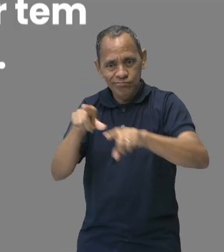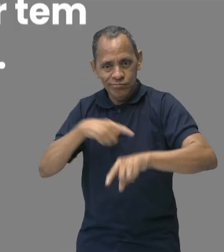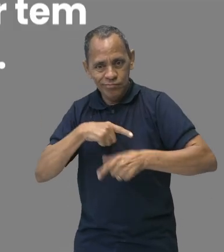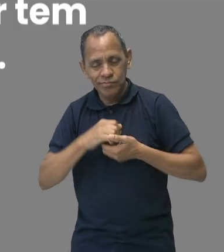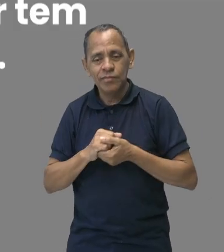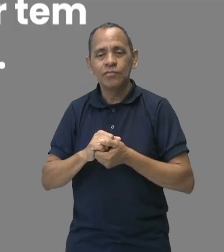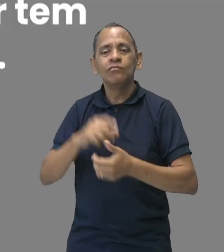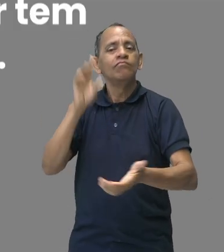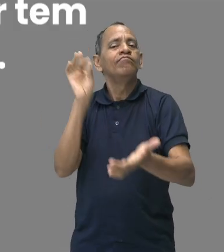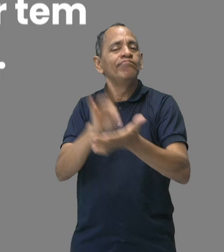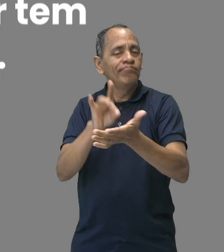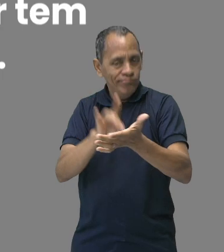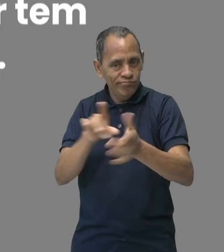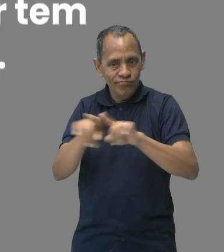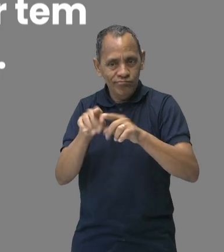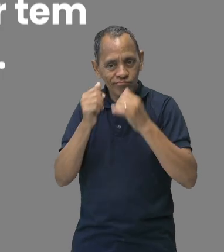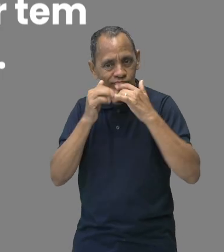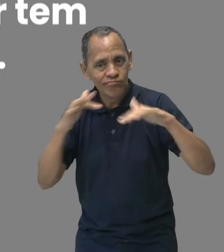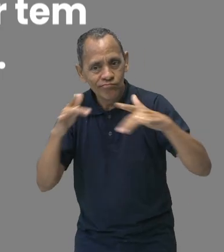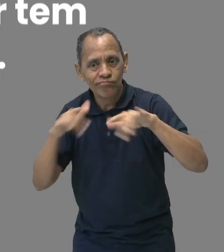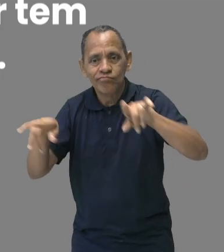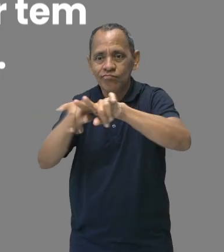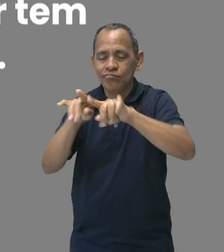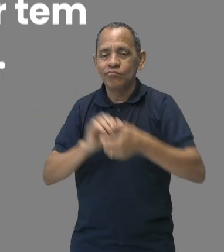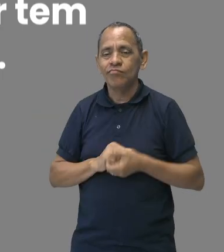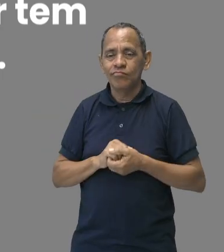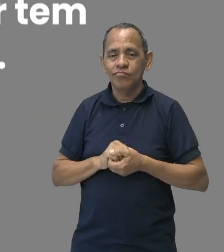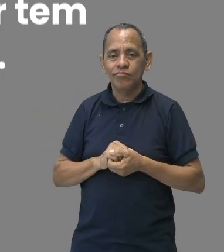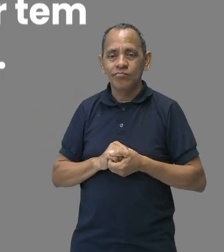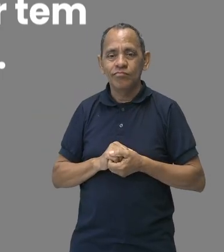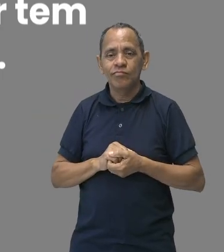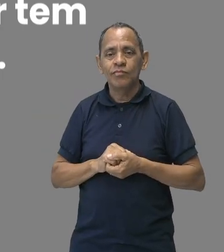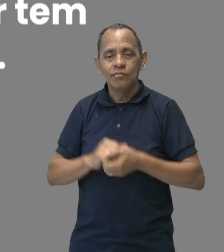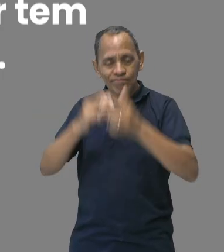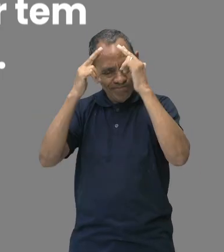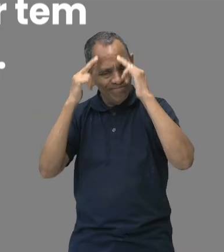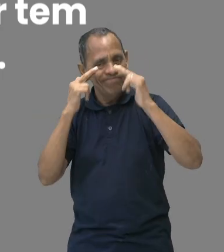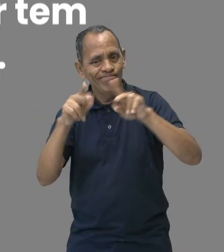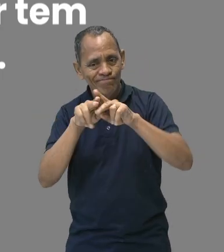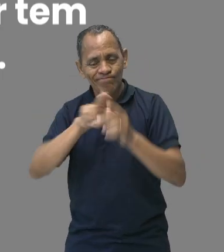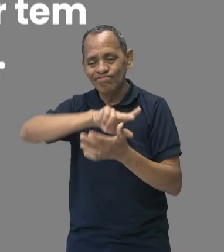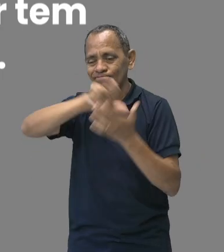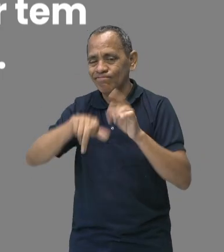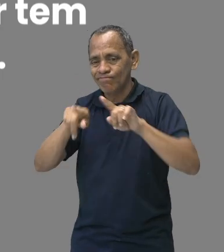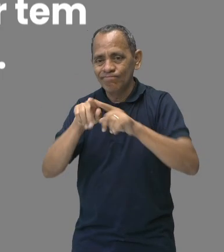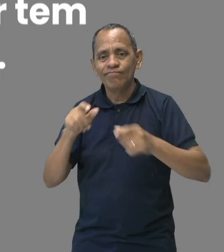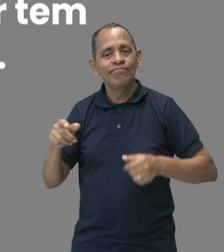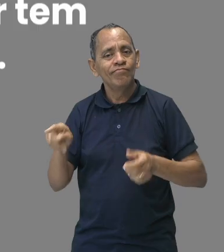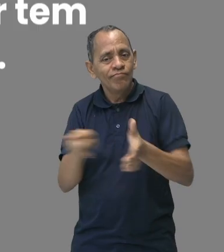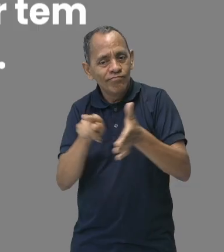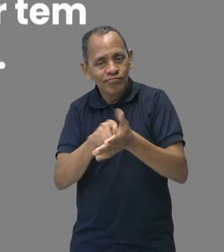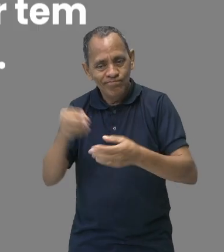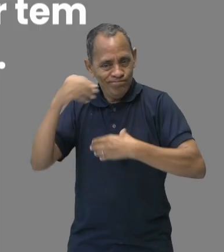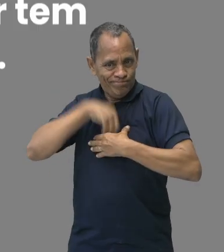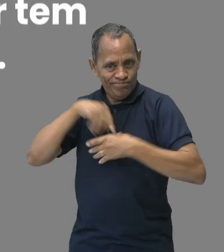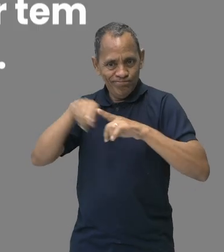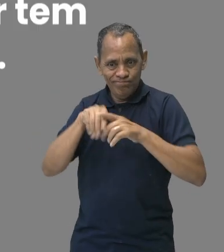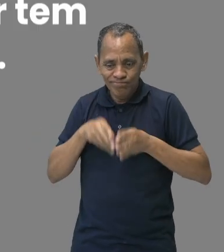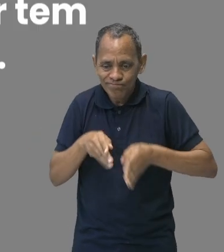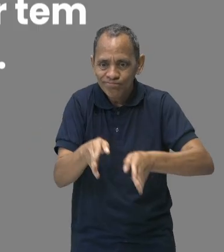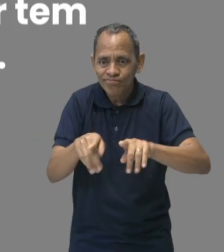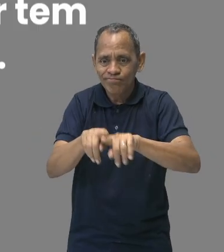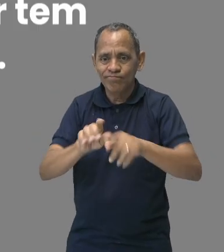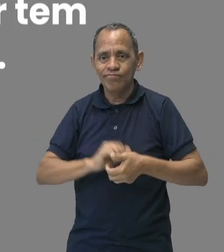o poder do seu coração e da sua verdadeira natureza. Respeite a diversidade, pois cada ser tem sua